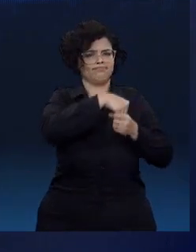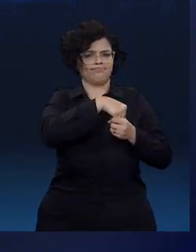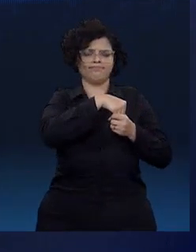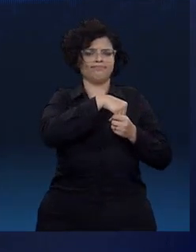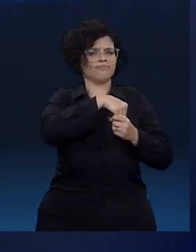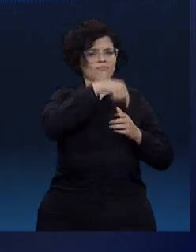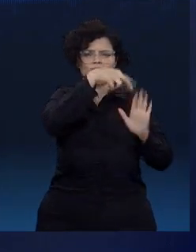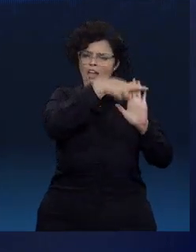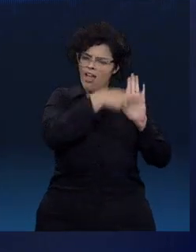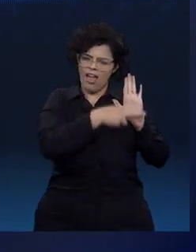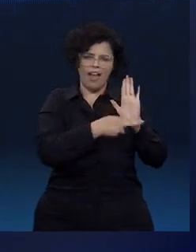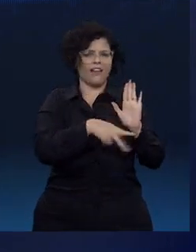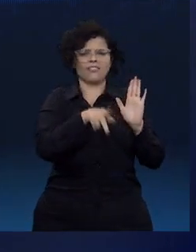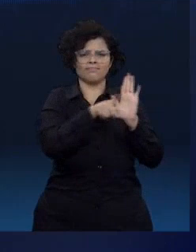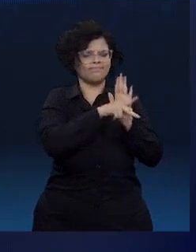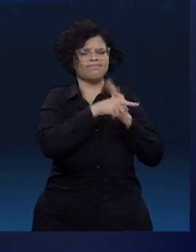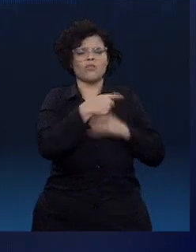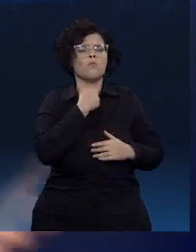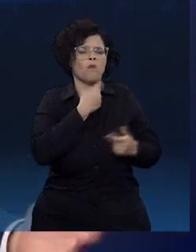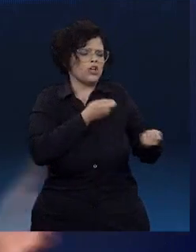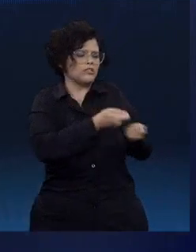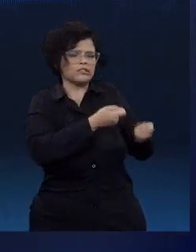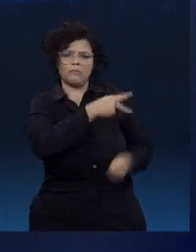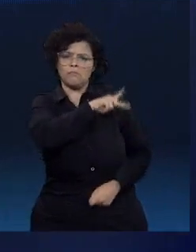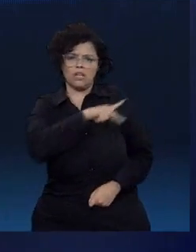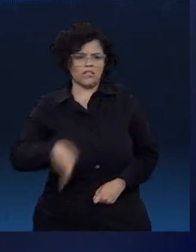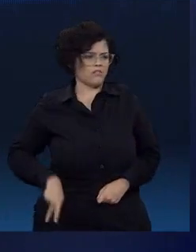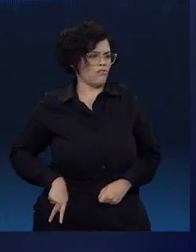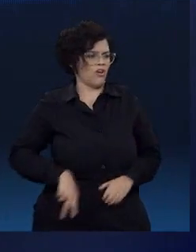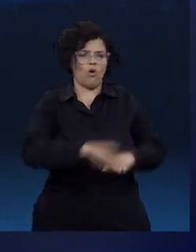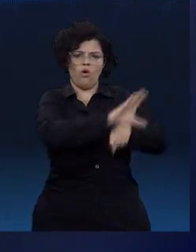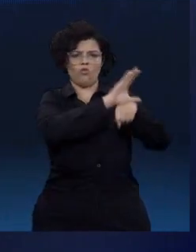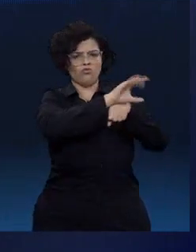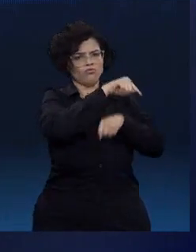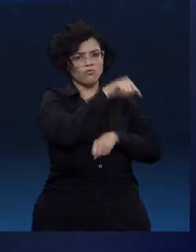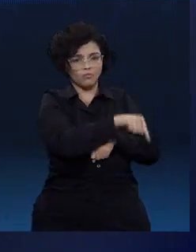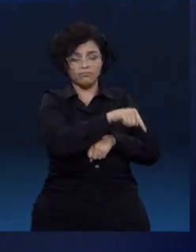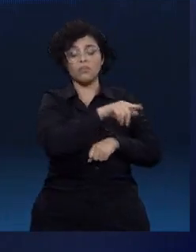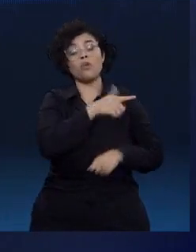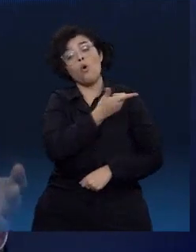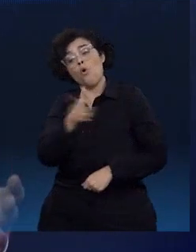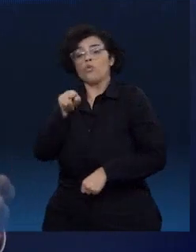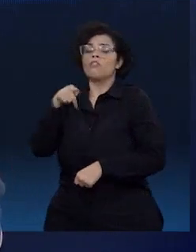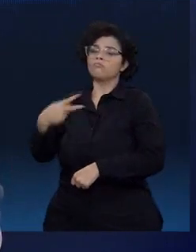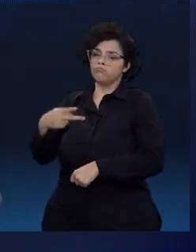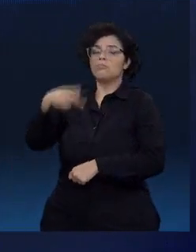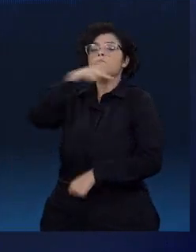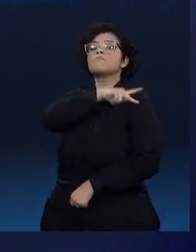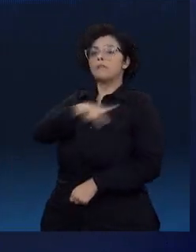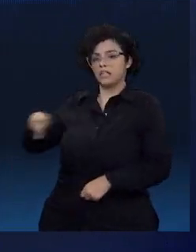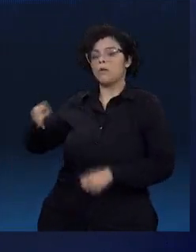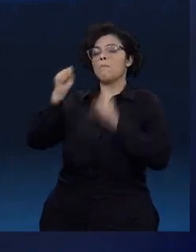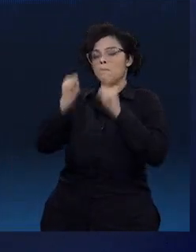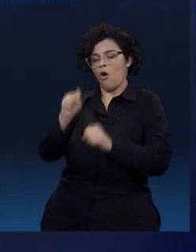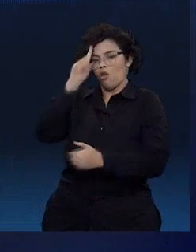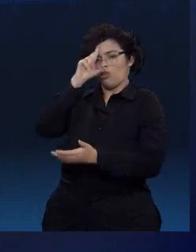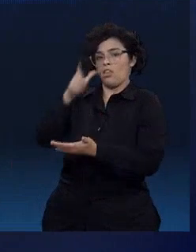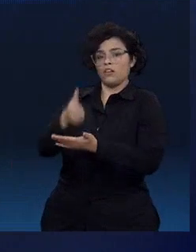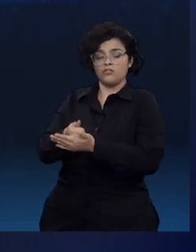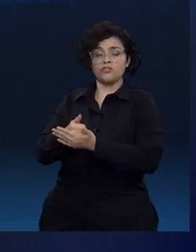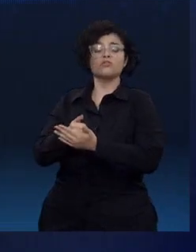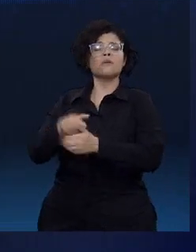que os senhores possam interferir de forma alguma e aquela sobre as quais os senhores podem decidir nos países avançados nos países mais